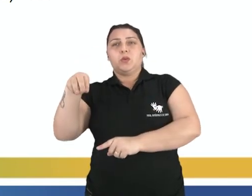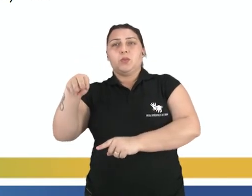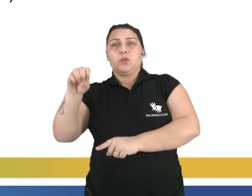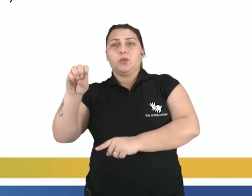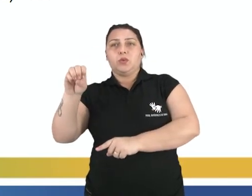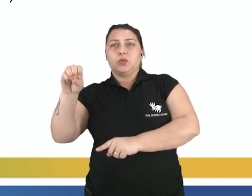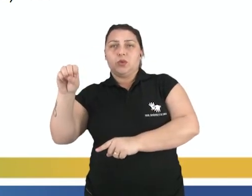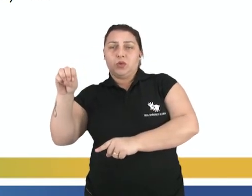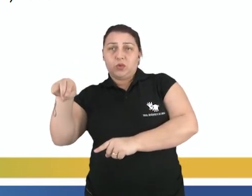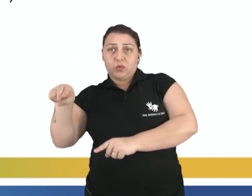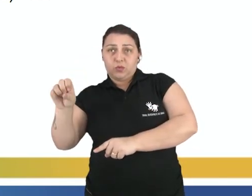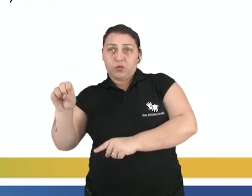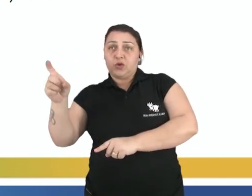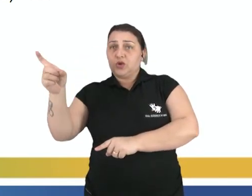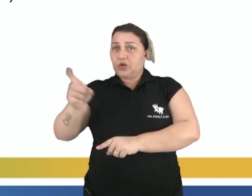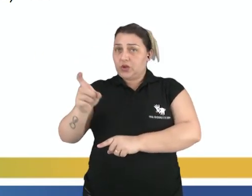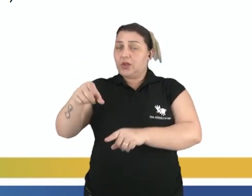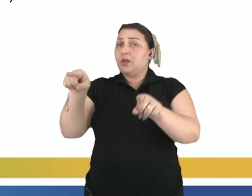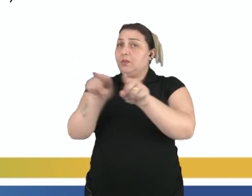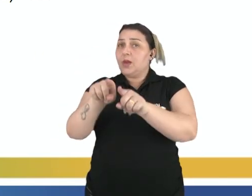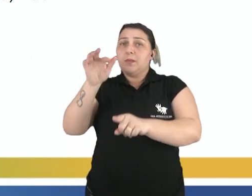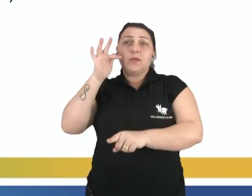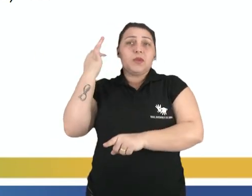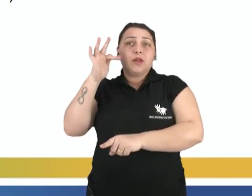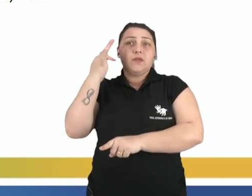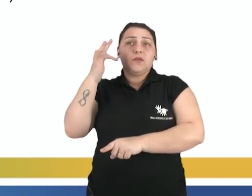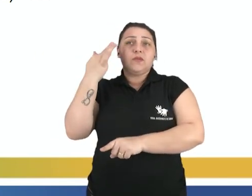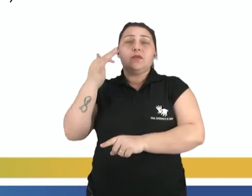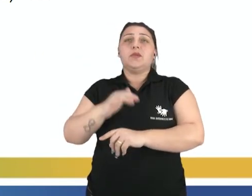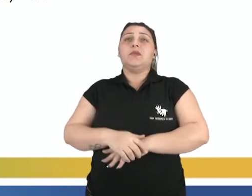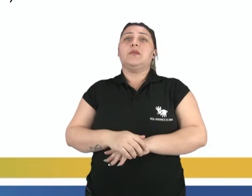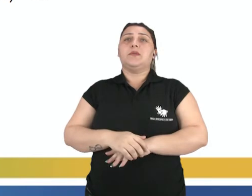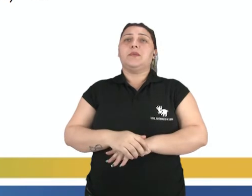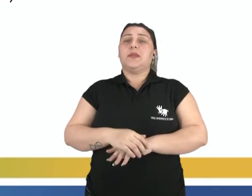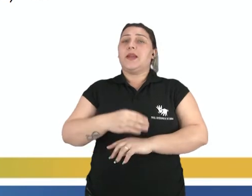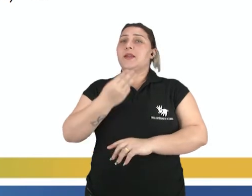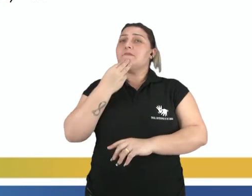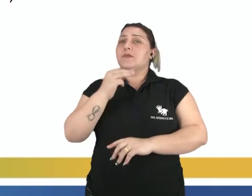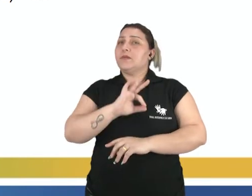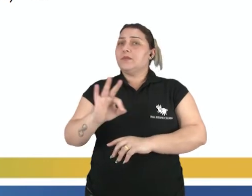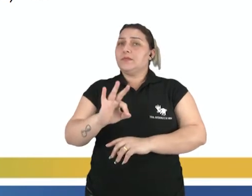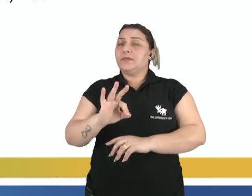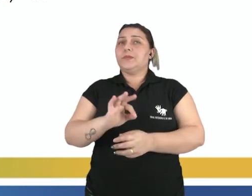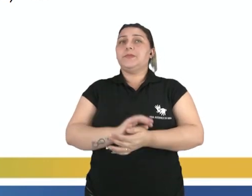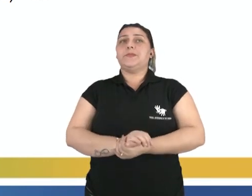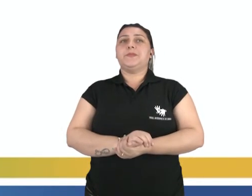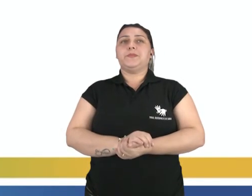X, é determinado pela fêmea, tá? Nesse caso aqui não é determinado pelo macho.